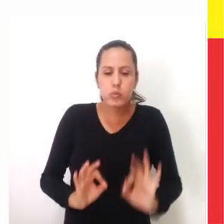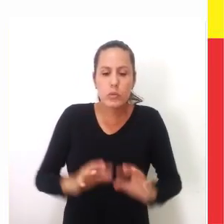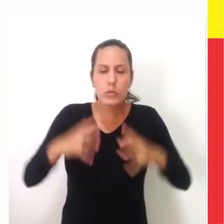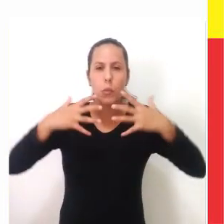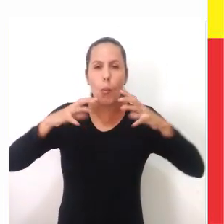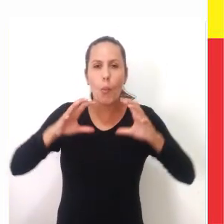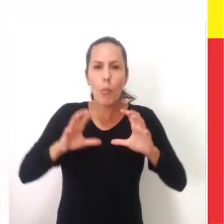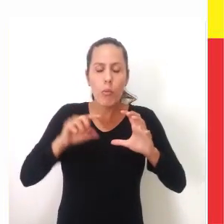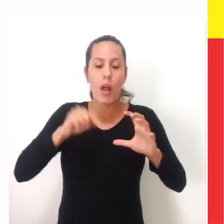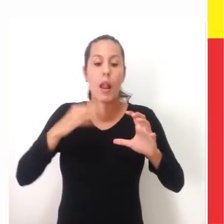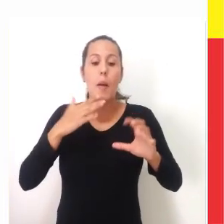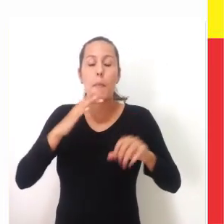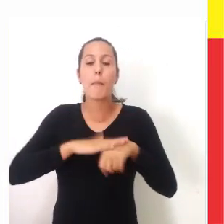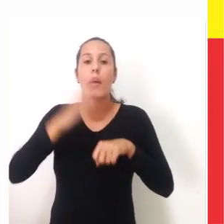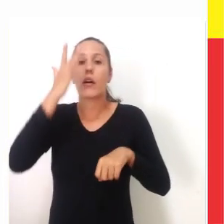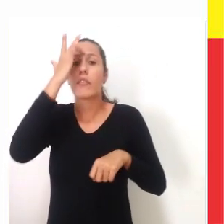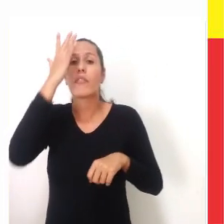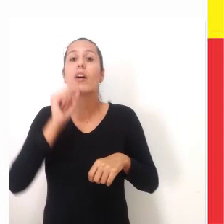mais facilmente